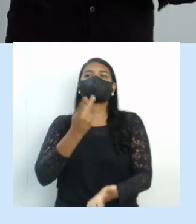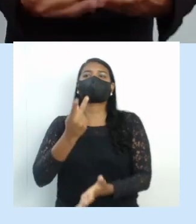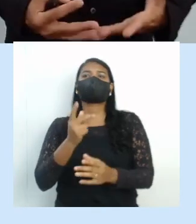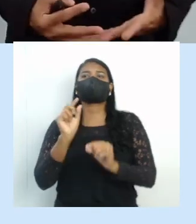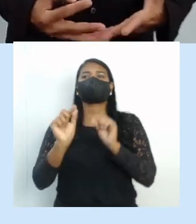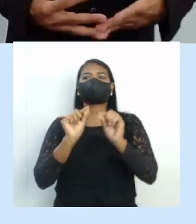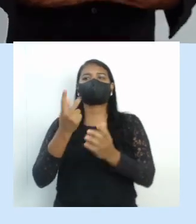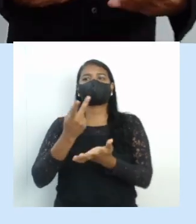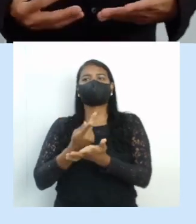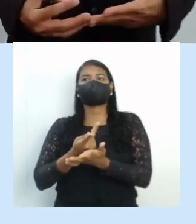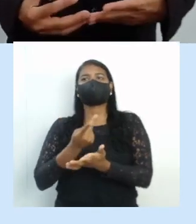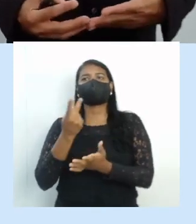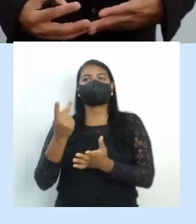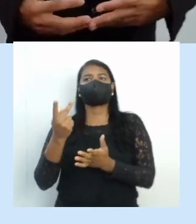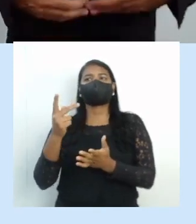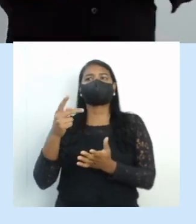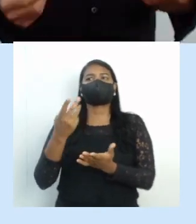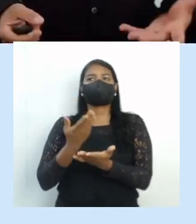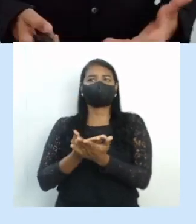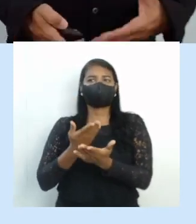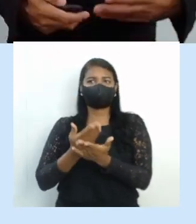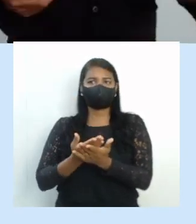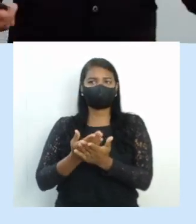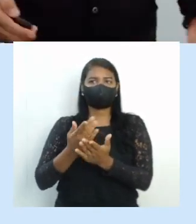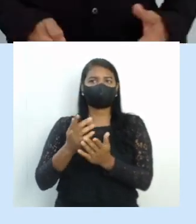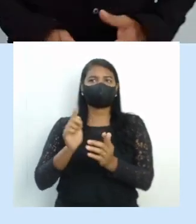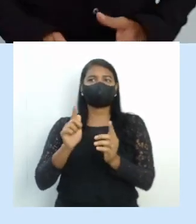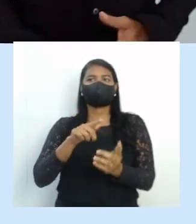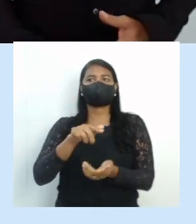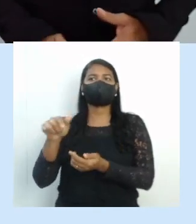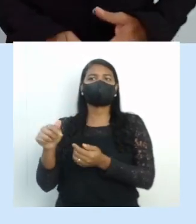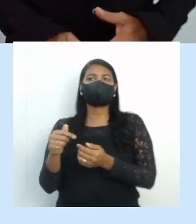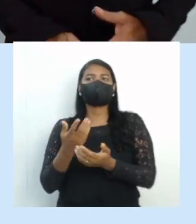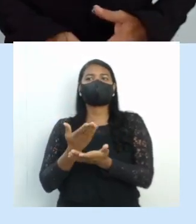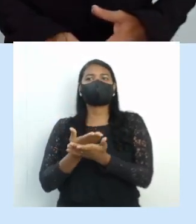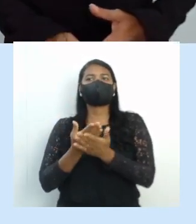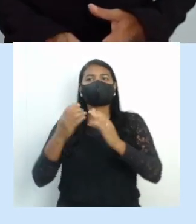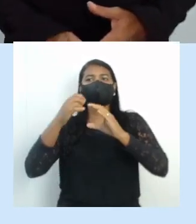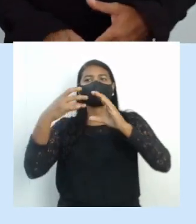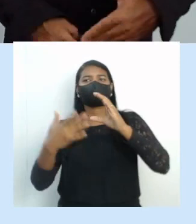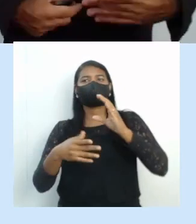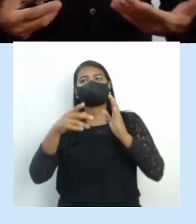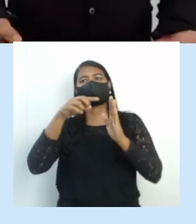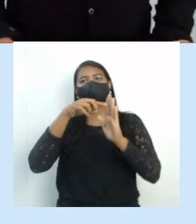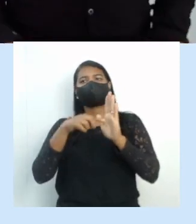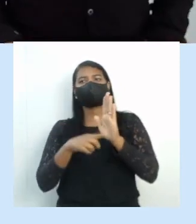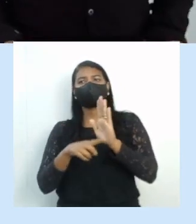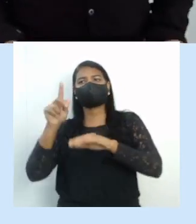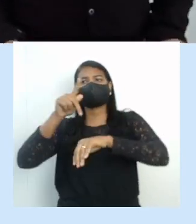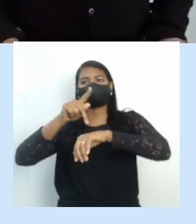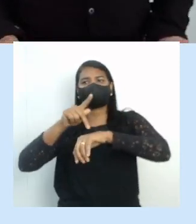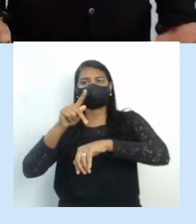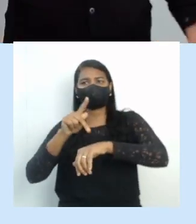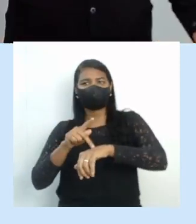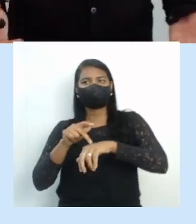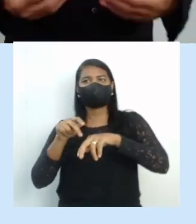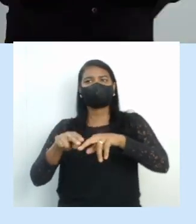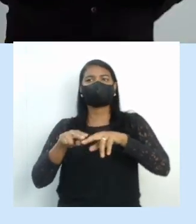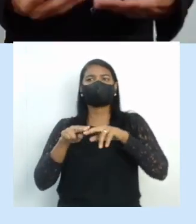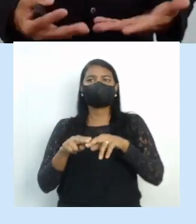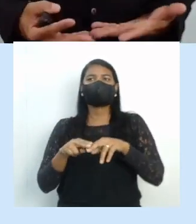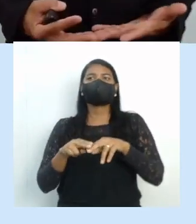os geólogos tivessem que realizar outra forma de classificação. E por esse motivo,